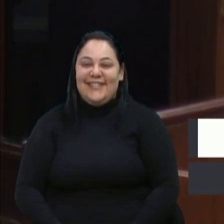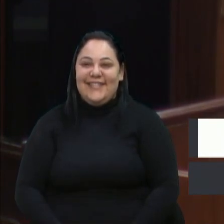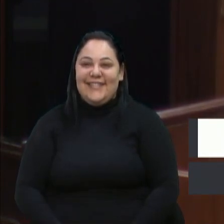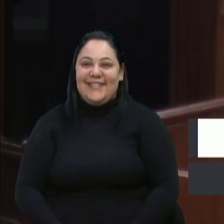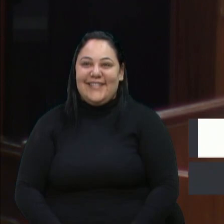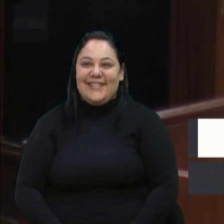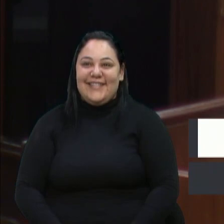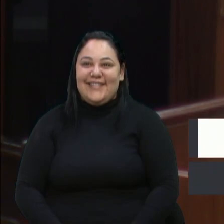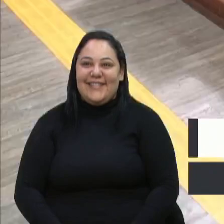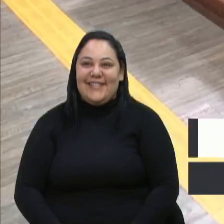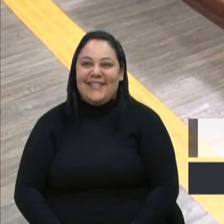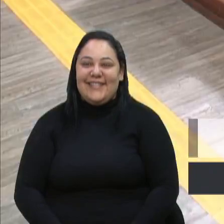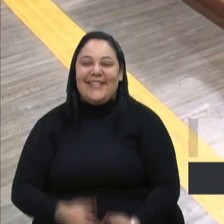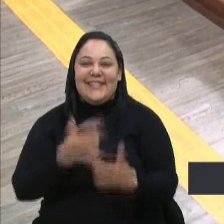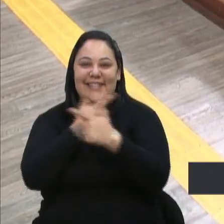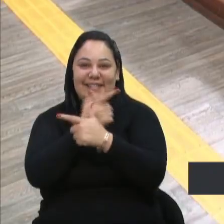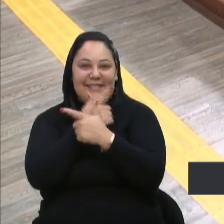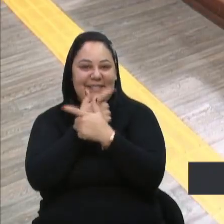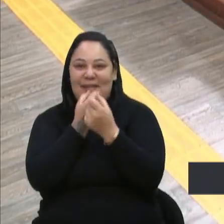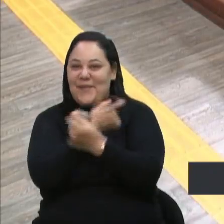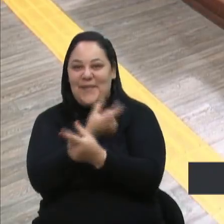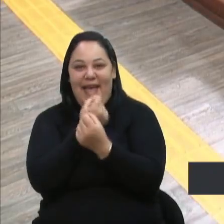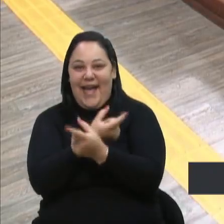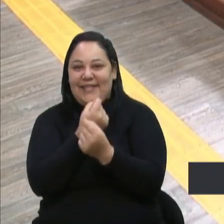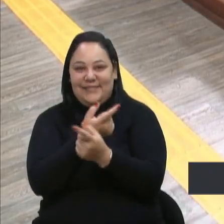Não, são os corneteiros, né? Tá louco.